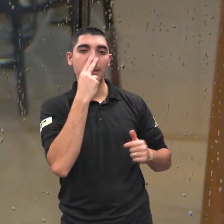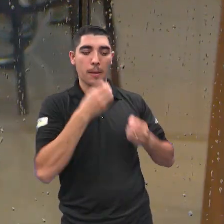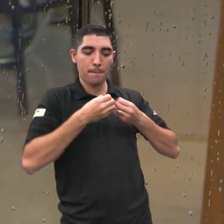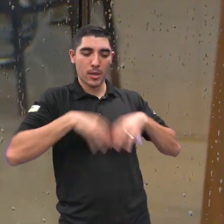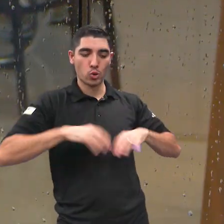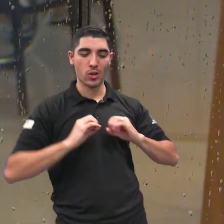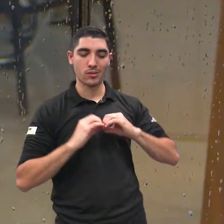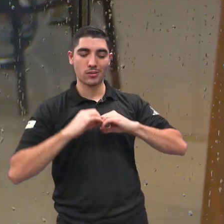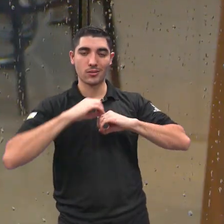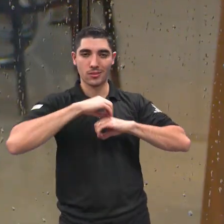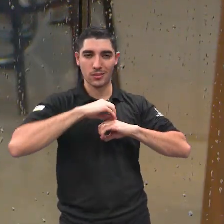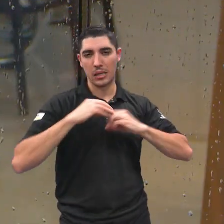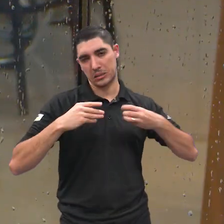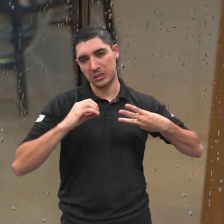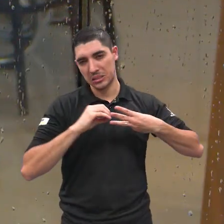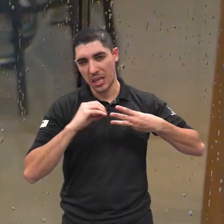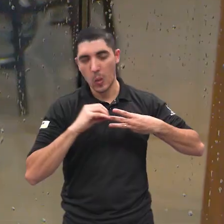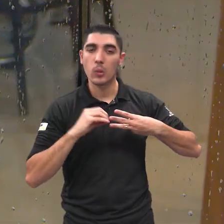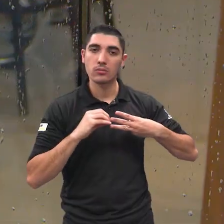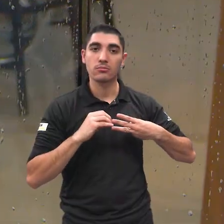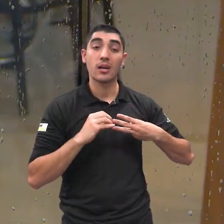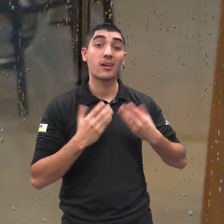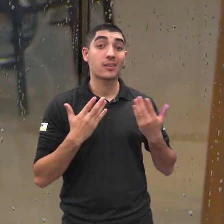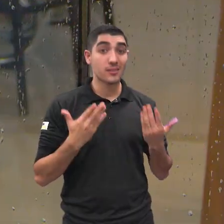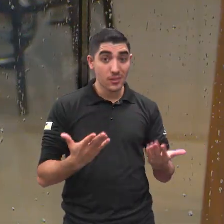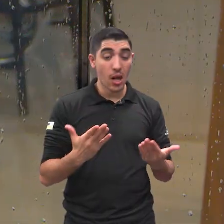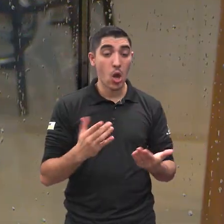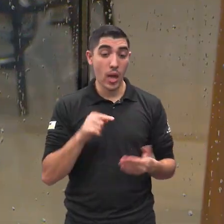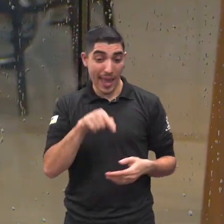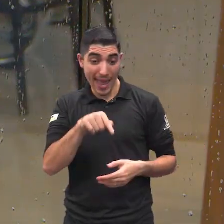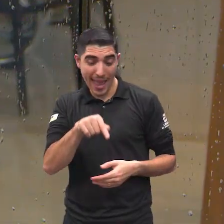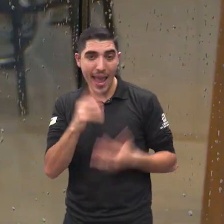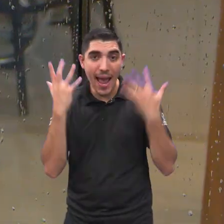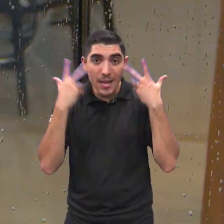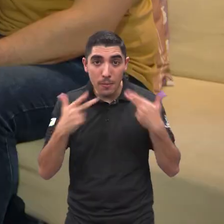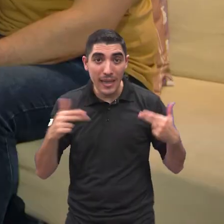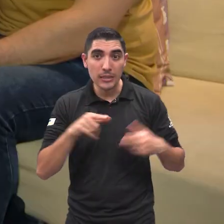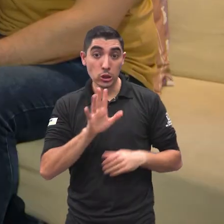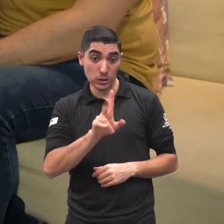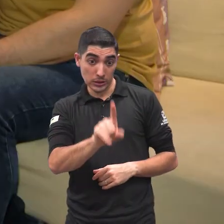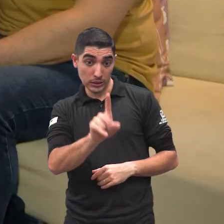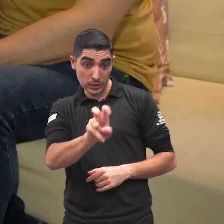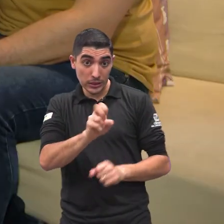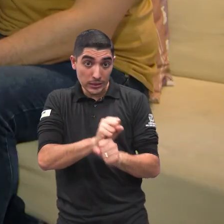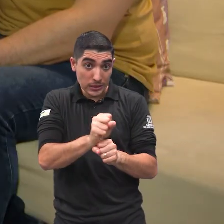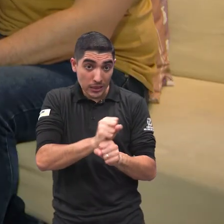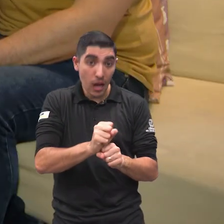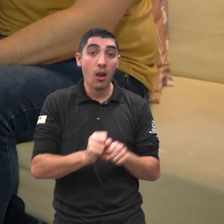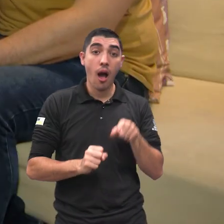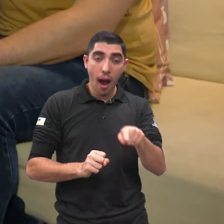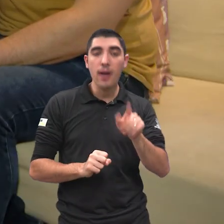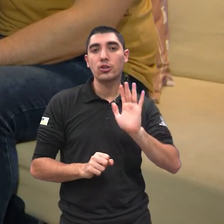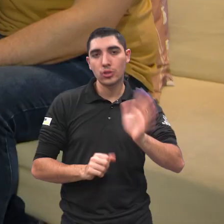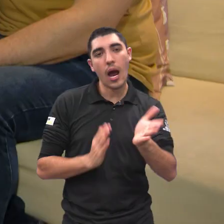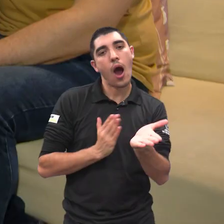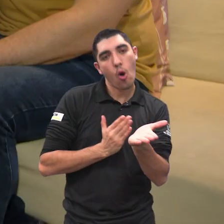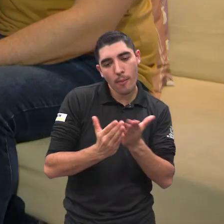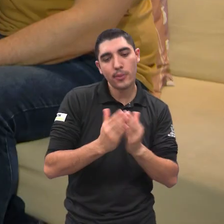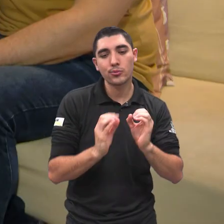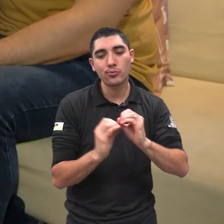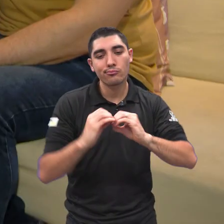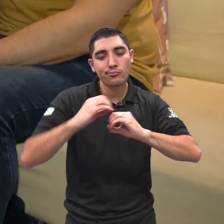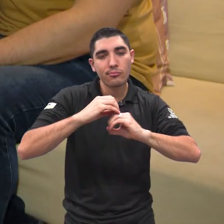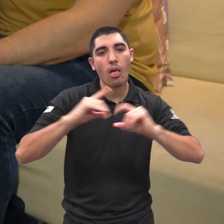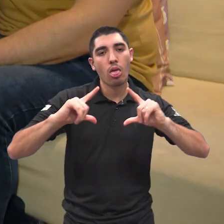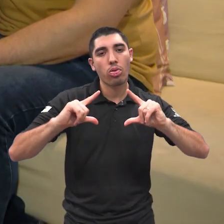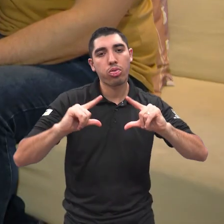sobreviverem. E aí a gente tem que um ser vivo com aí 15 anos, né, ele já vai ter tido 15 anos de estresse oxidativo